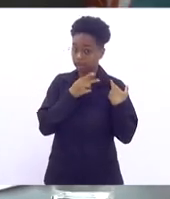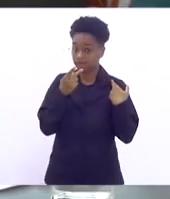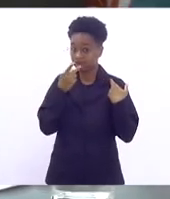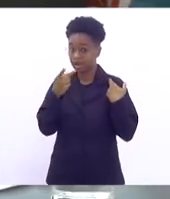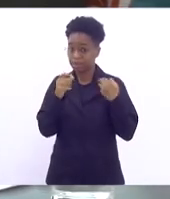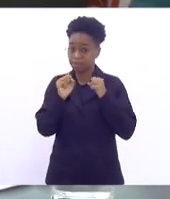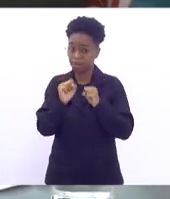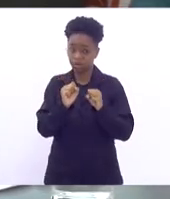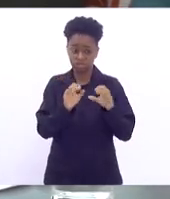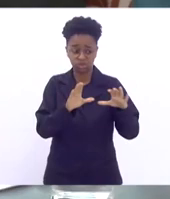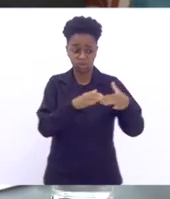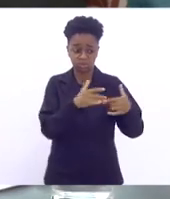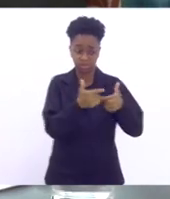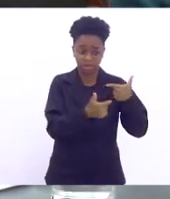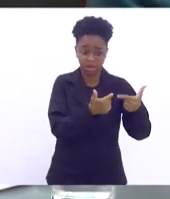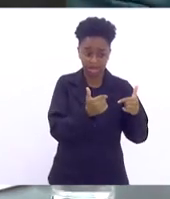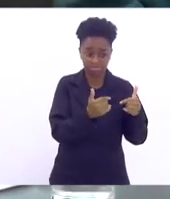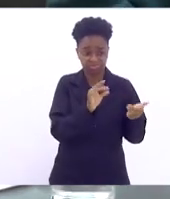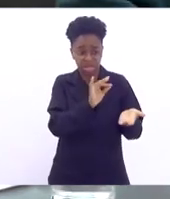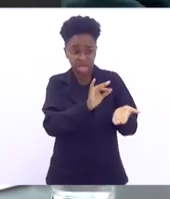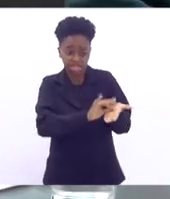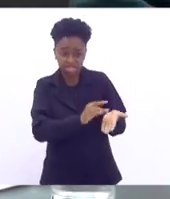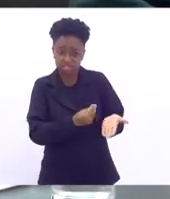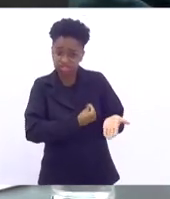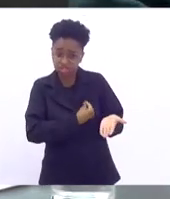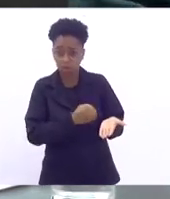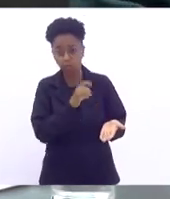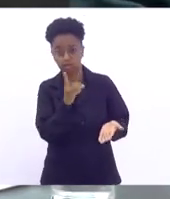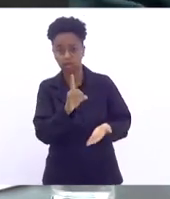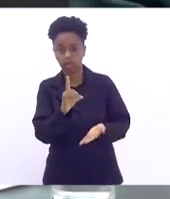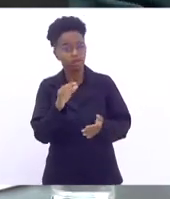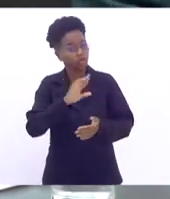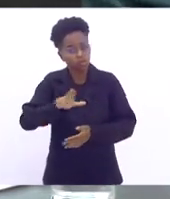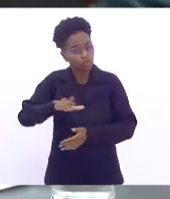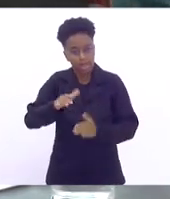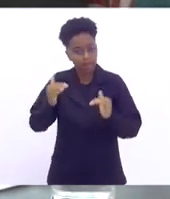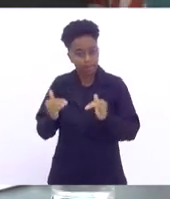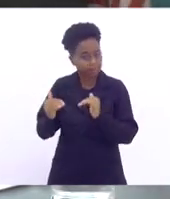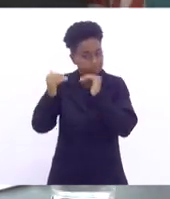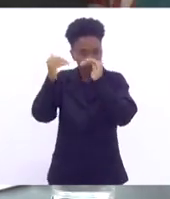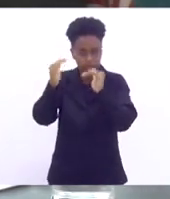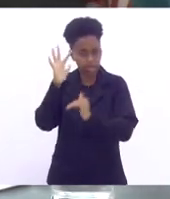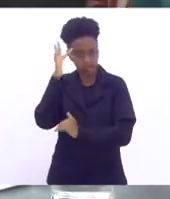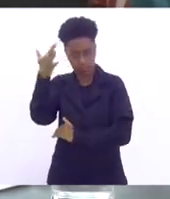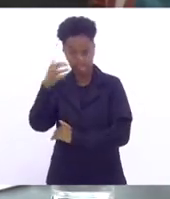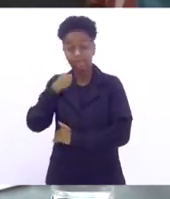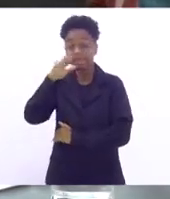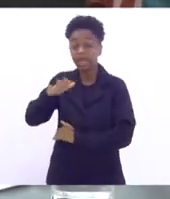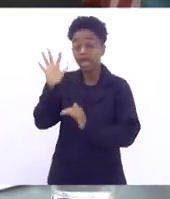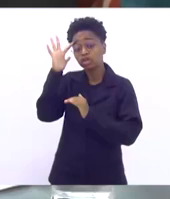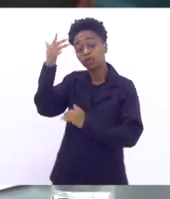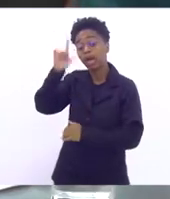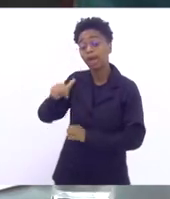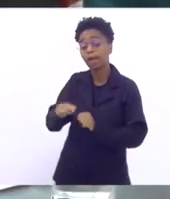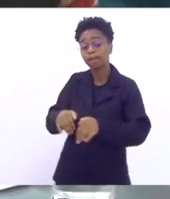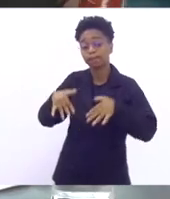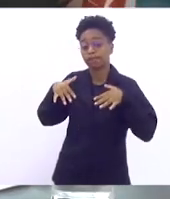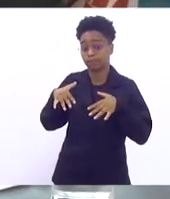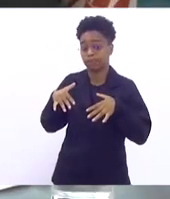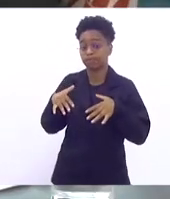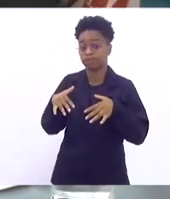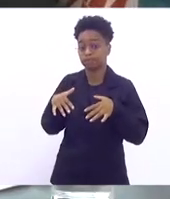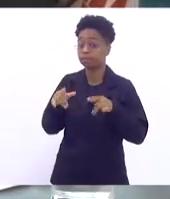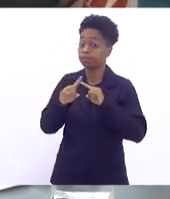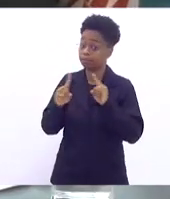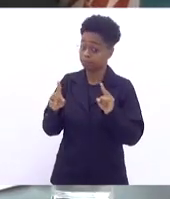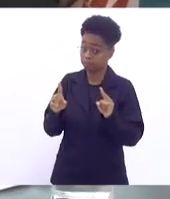existir ou não ela não tem soberania para isso quem tem é o plenário ou a mesa ponto agora de bom ao Vitor